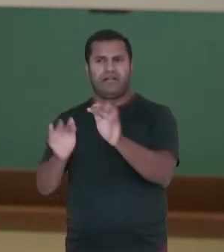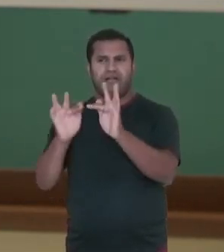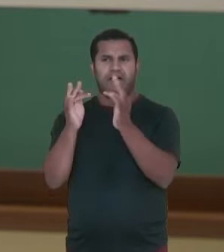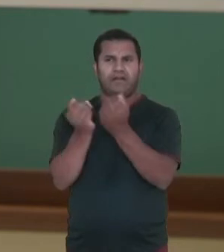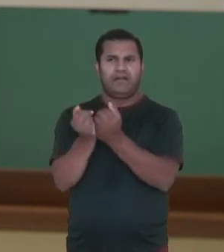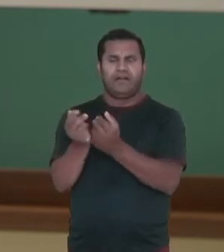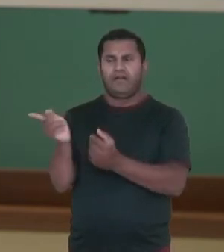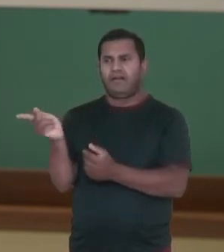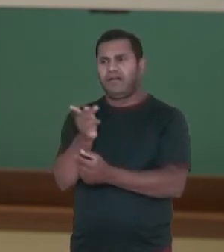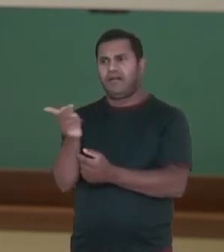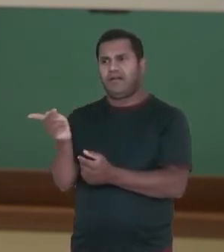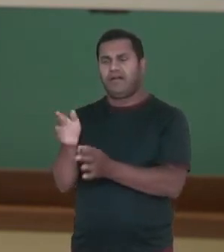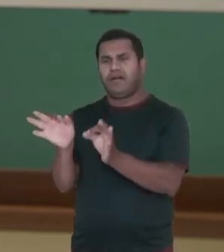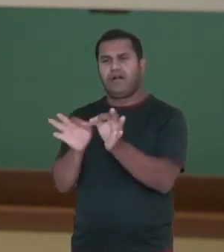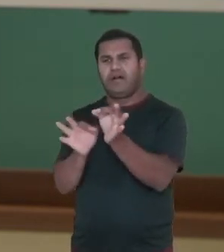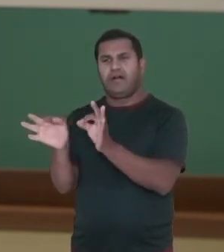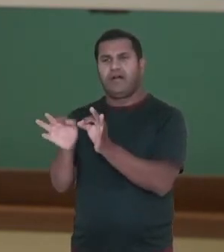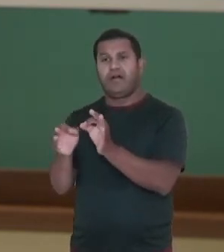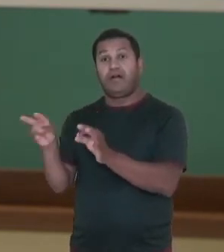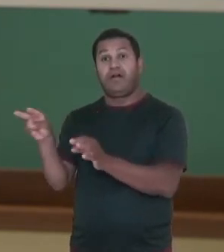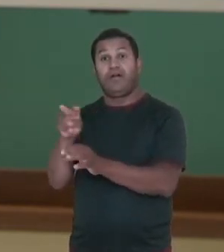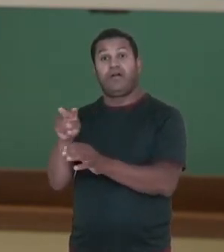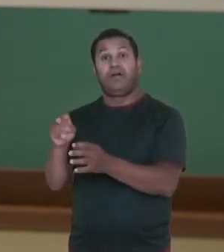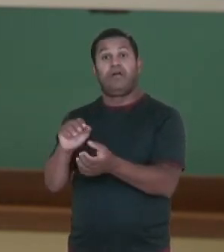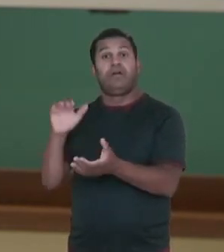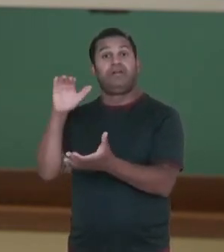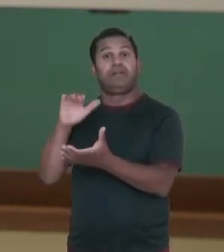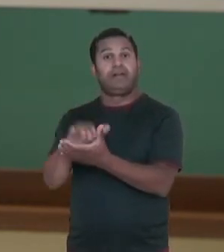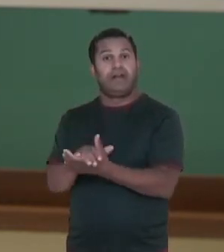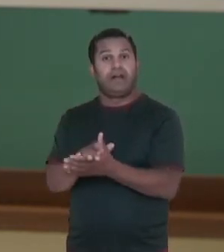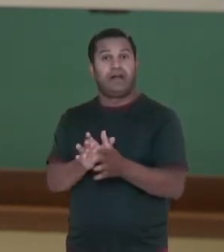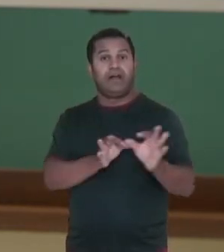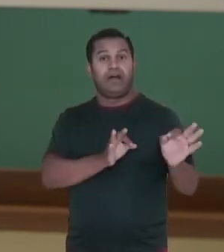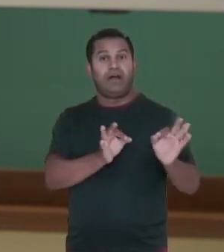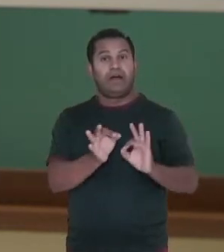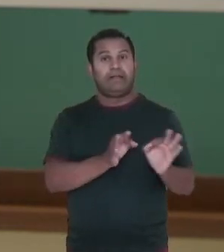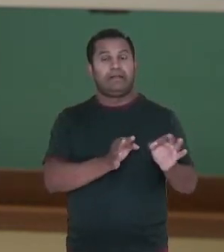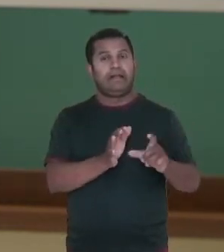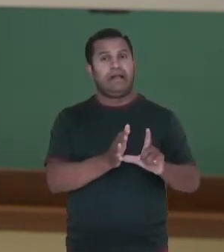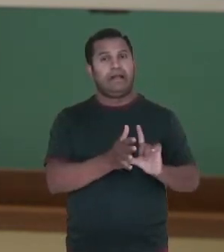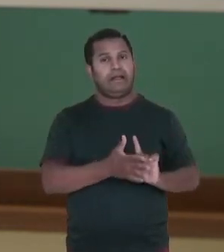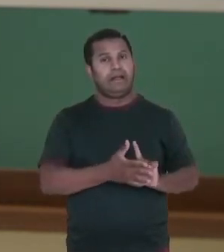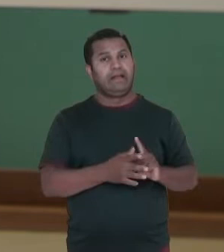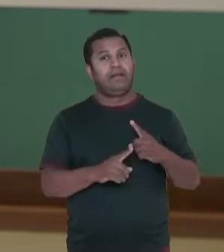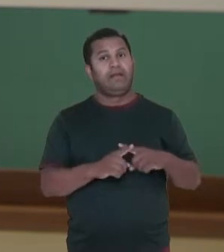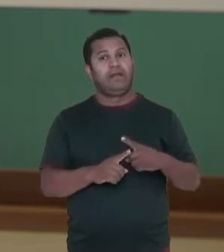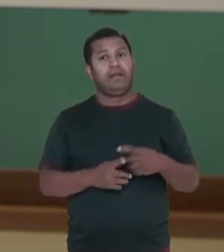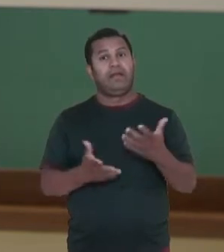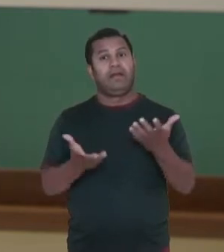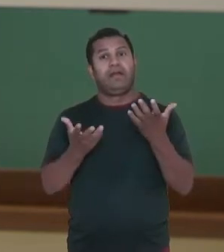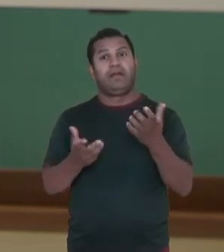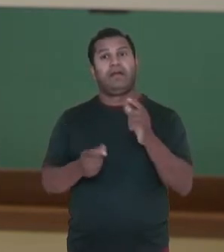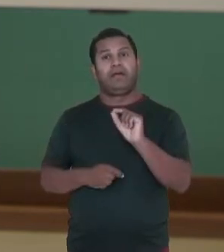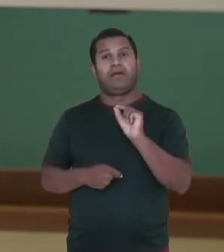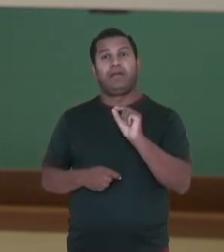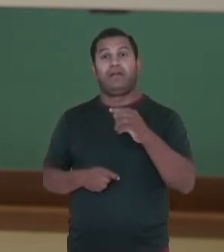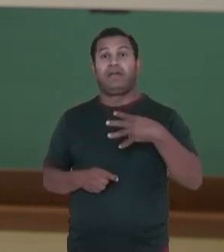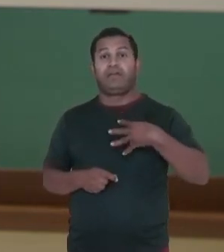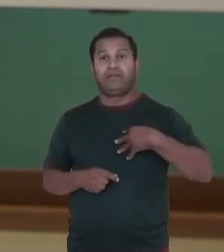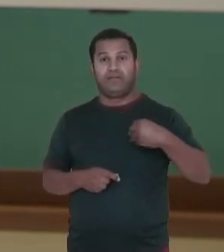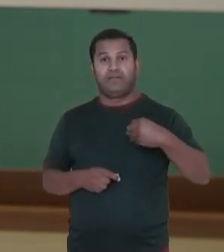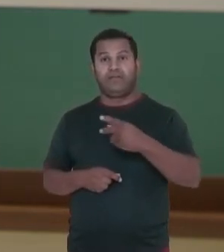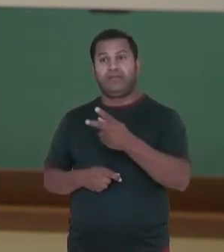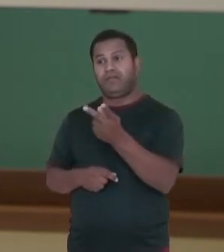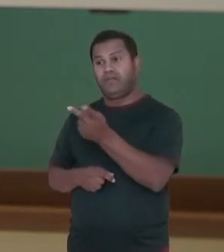parecidas com aquela característica que eu gosto e eu faço casamentos arranjados. Para quê? Para que aqueles filhos sejam